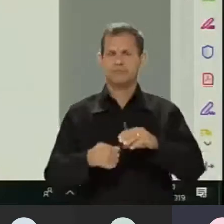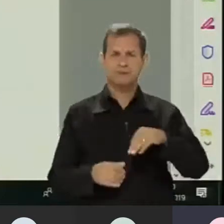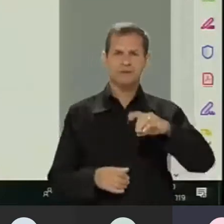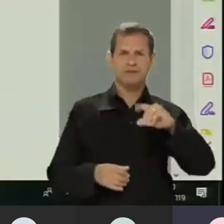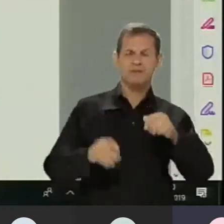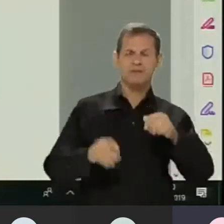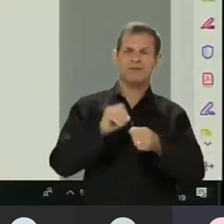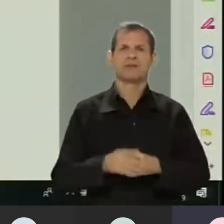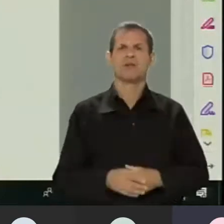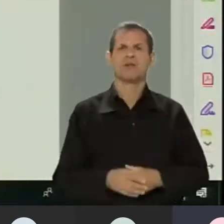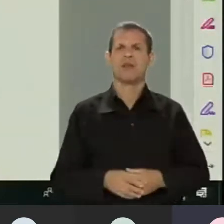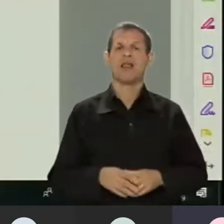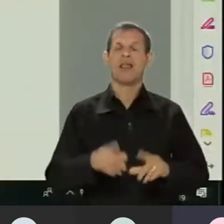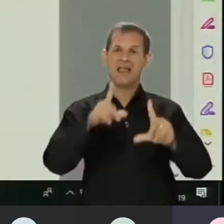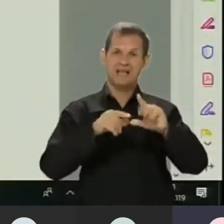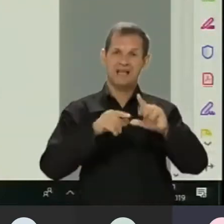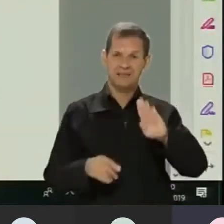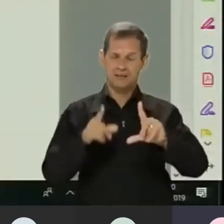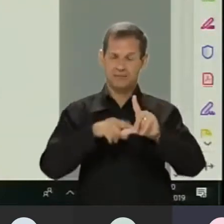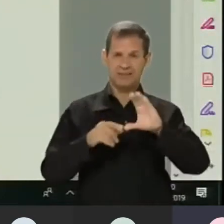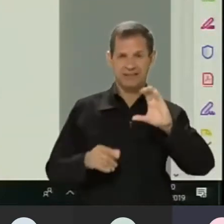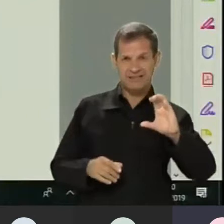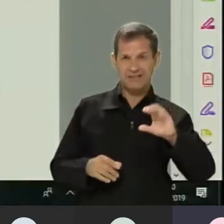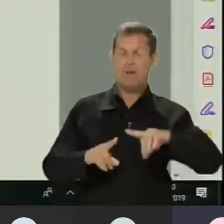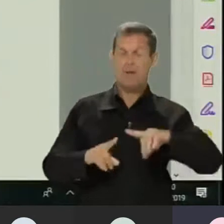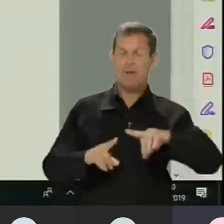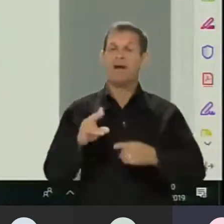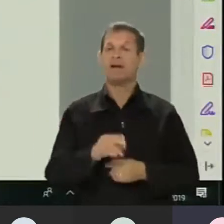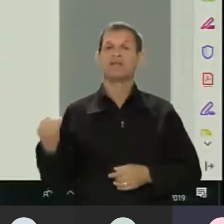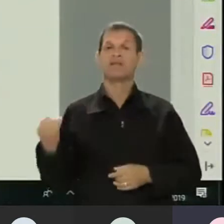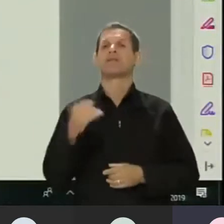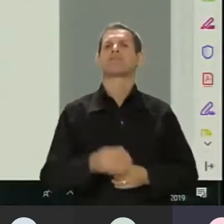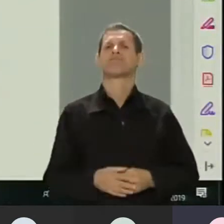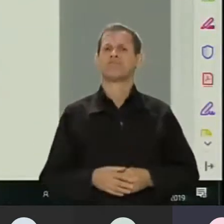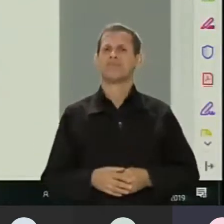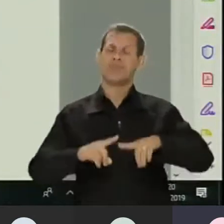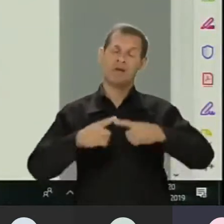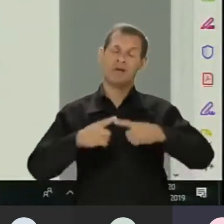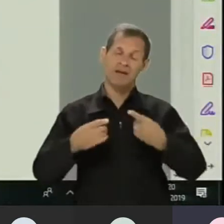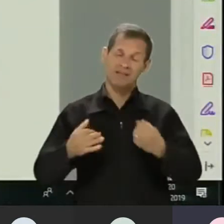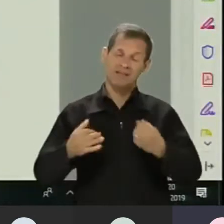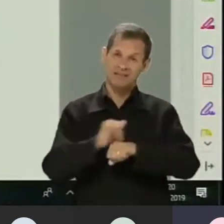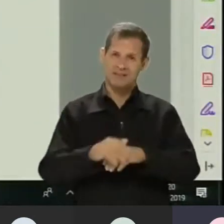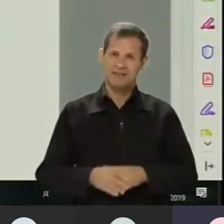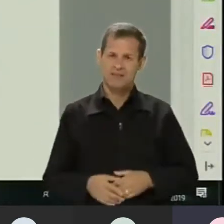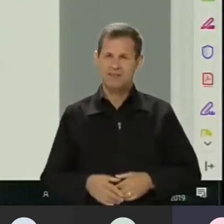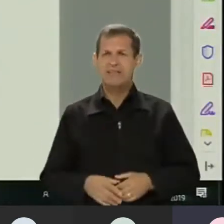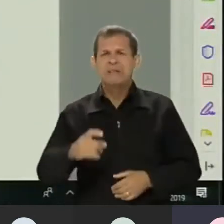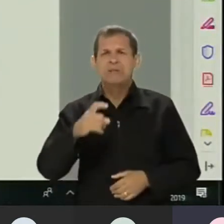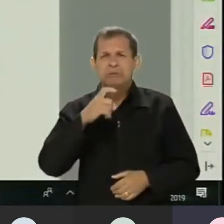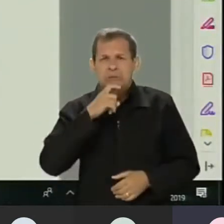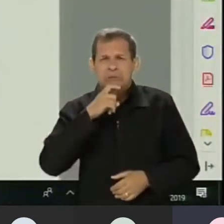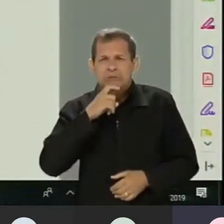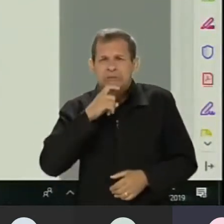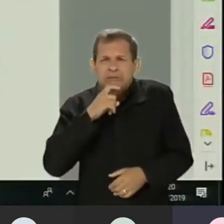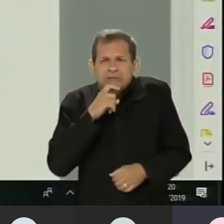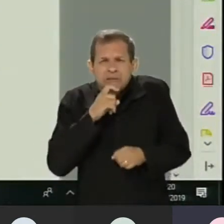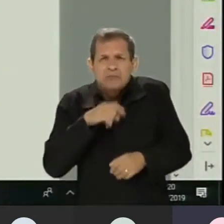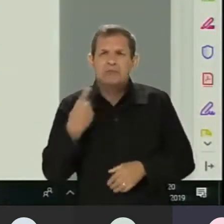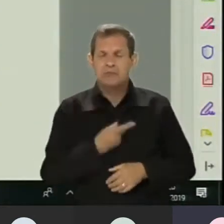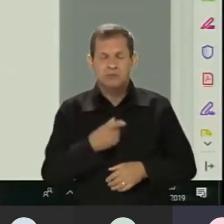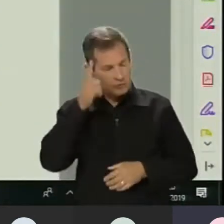essas médias que foram feitas, a letra B e a letra C são as mais importantes, pensando na questão do inverno, tá?